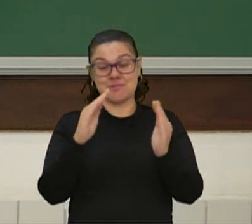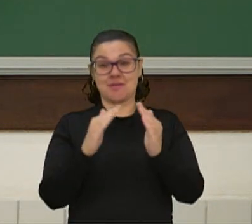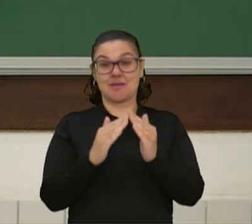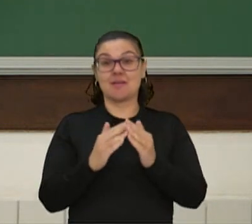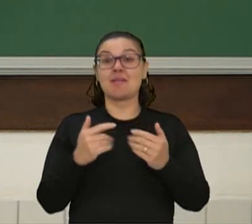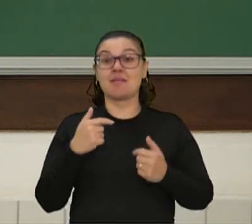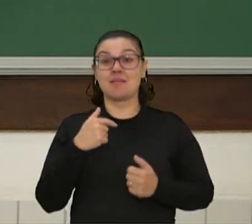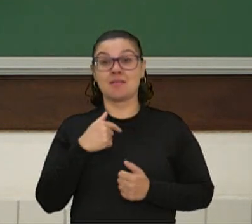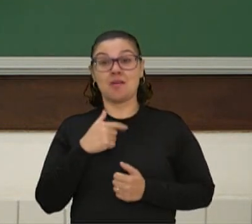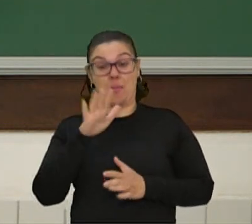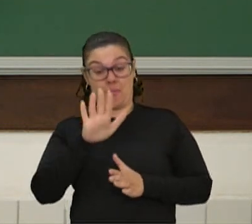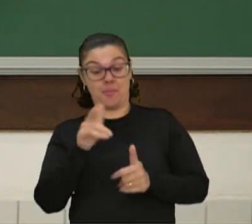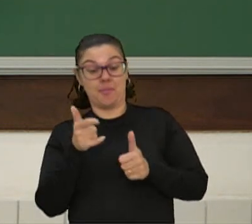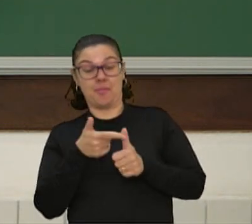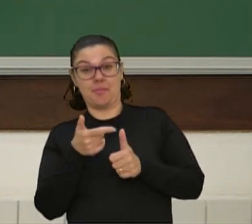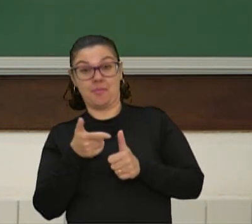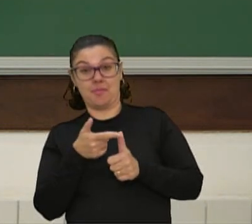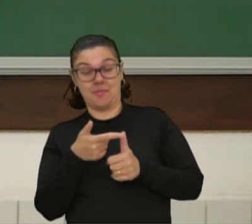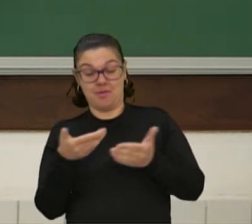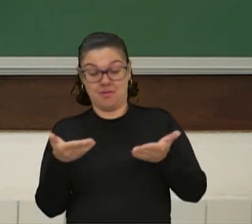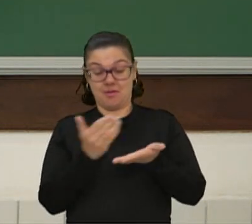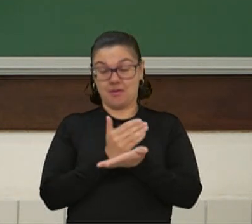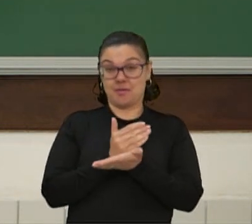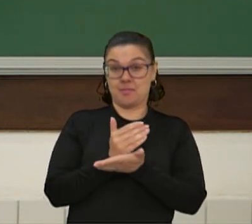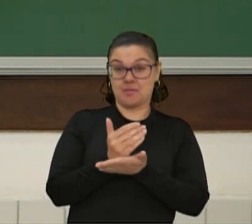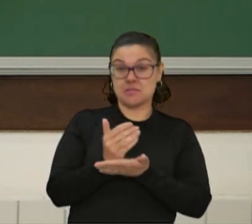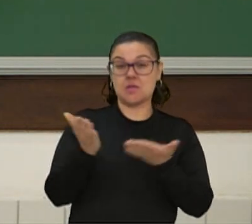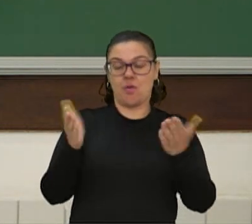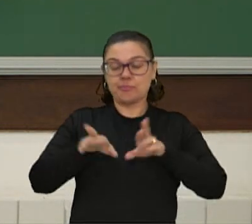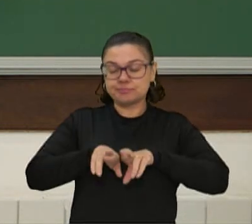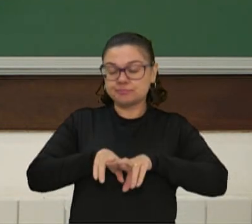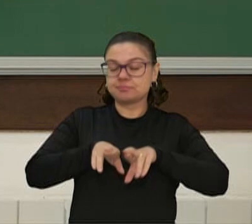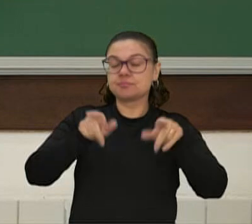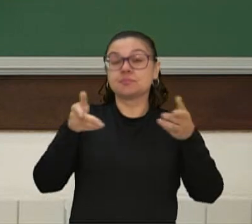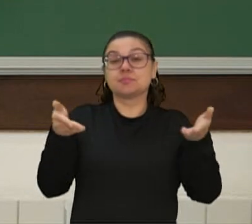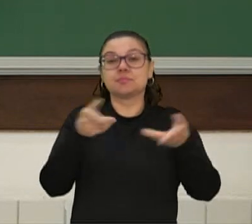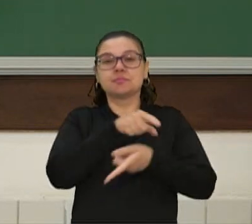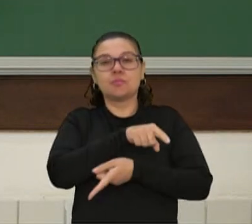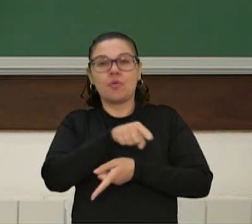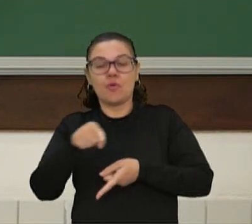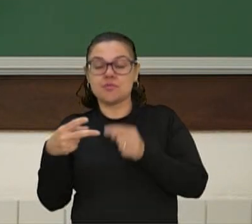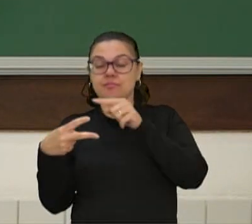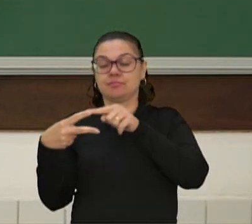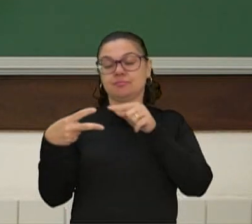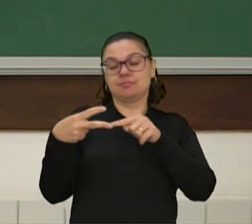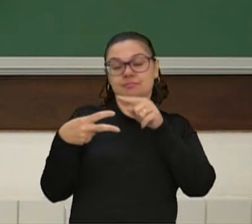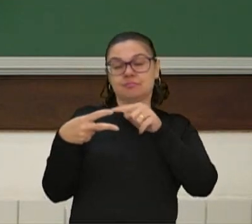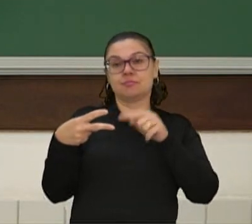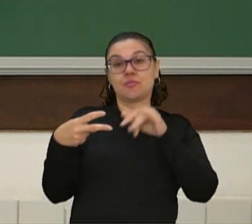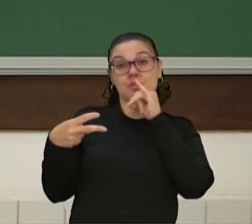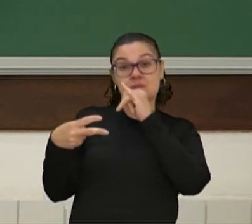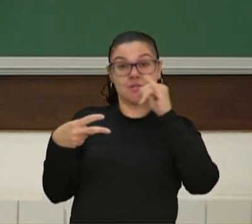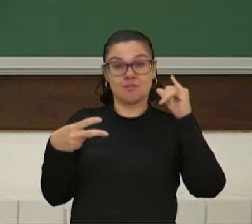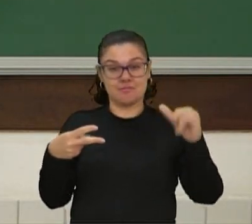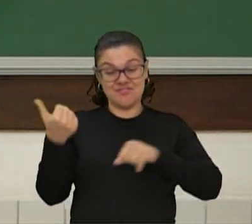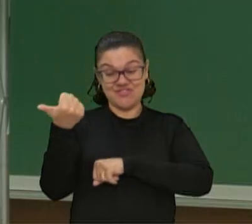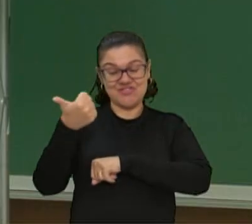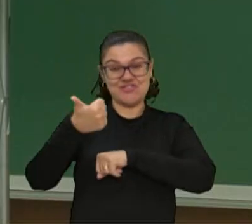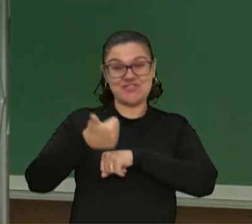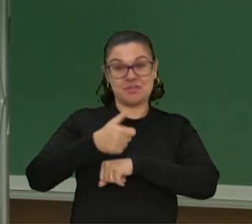aí. Antes de começarmos a nossa aula, ela vai ser bastante diferente hoje, eu quero passar 2 recados da direção para